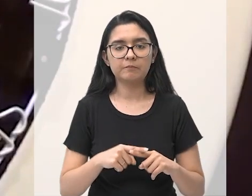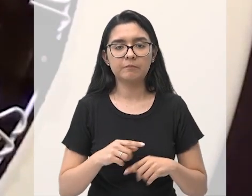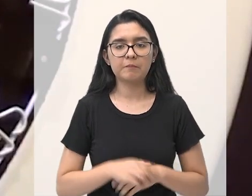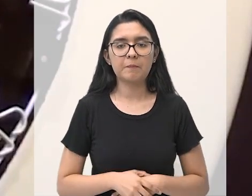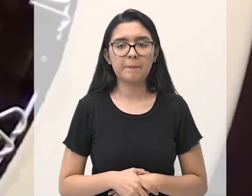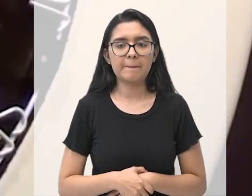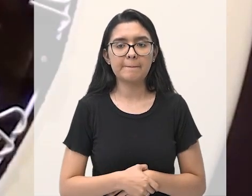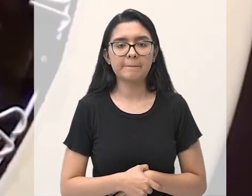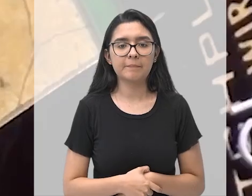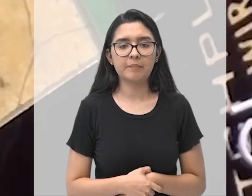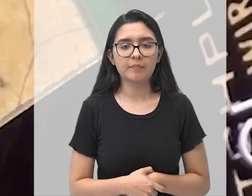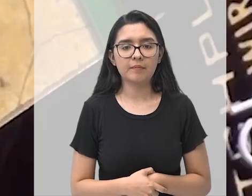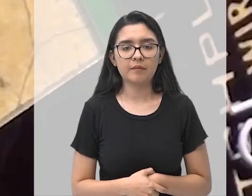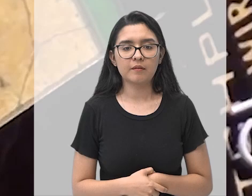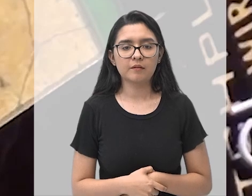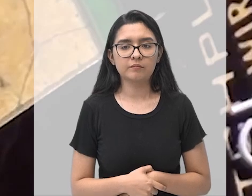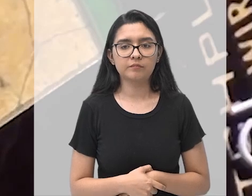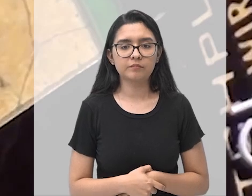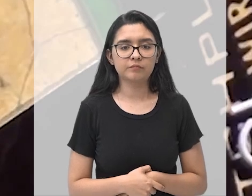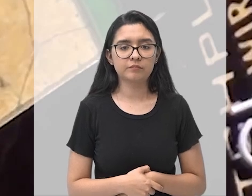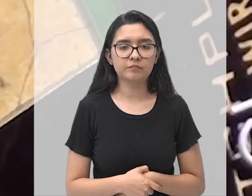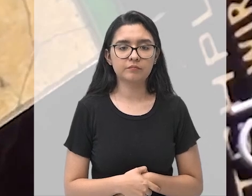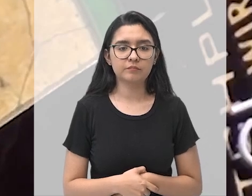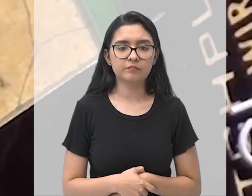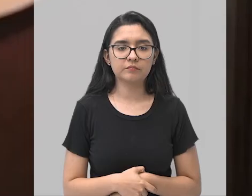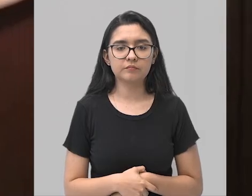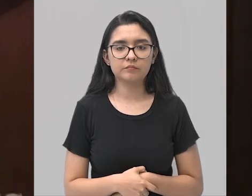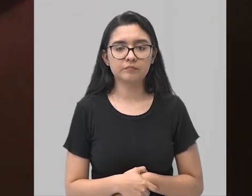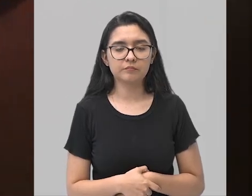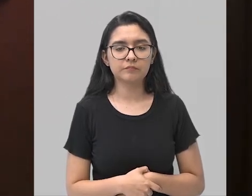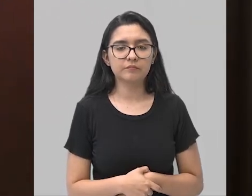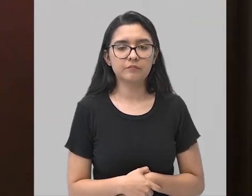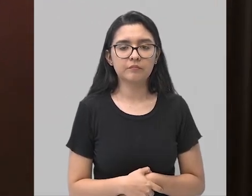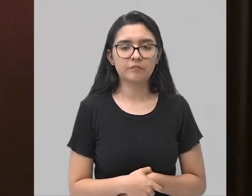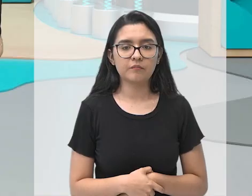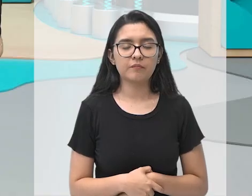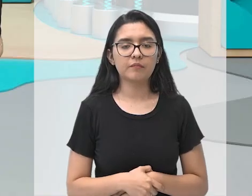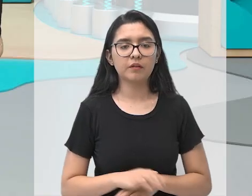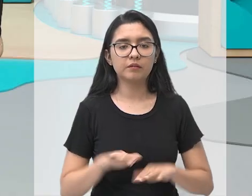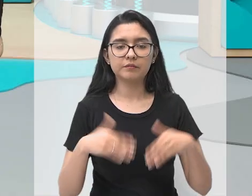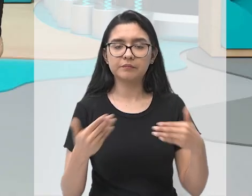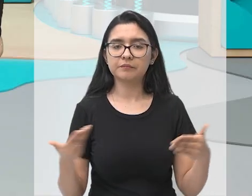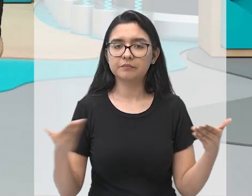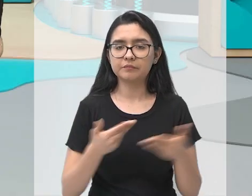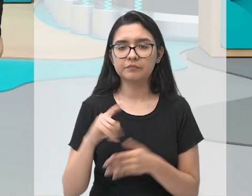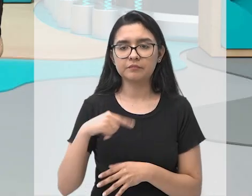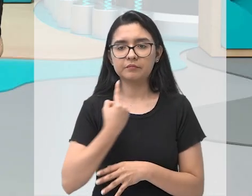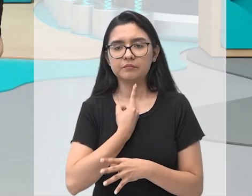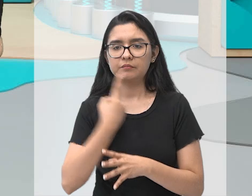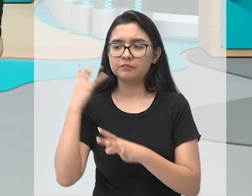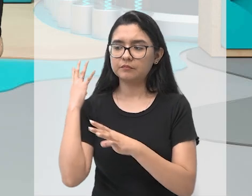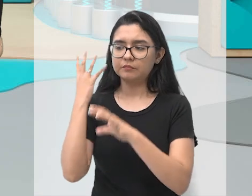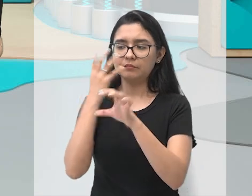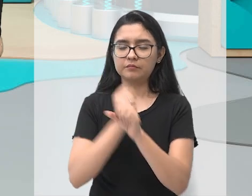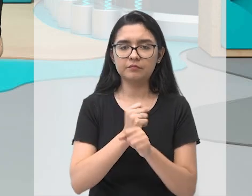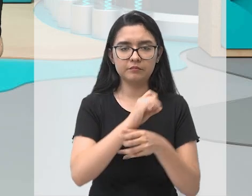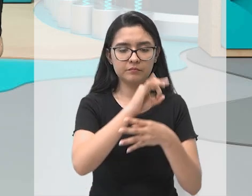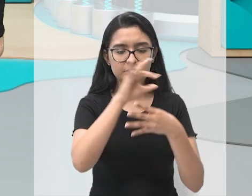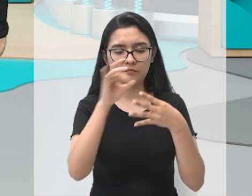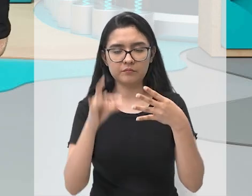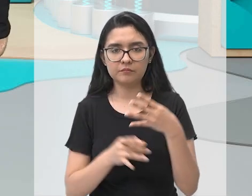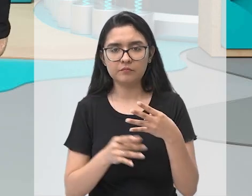Oh, muito bem. Prosseguindo, nós temos aí o jogo de dardos, que também é um jogo